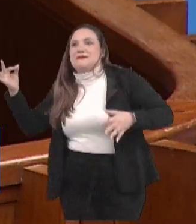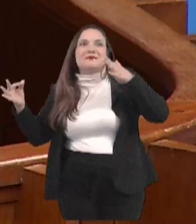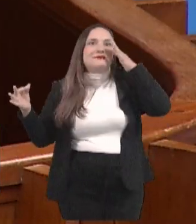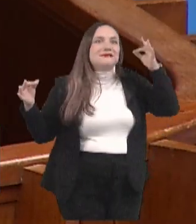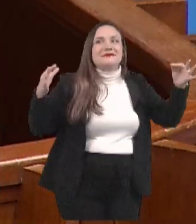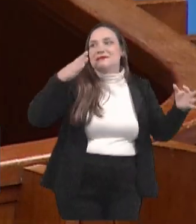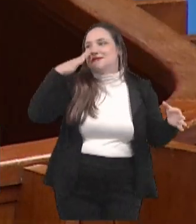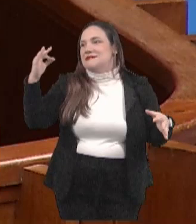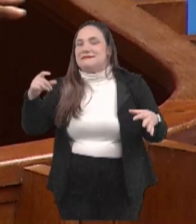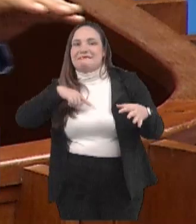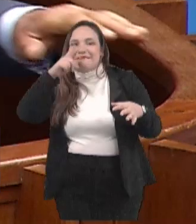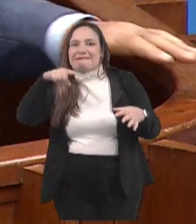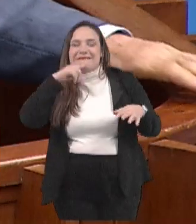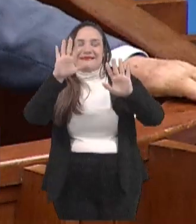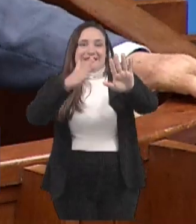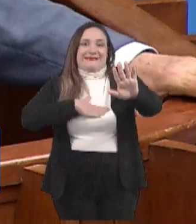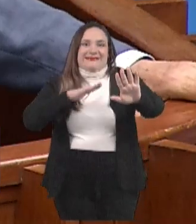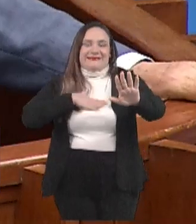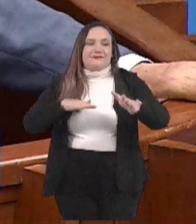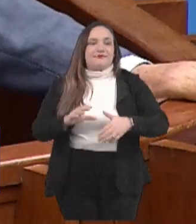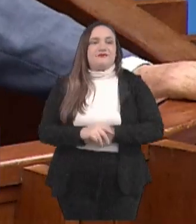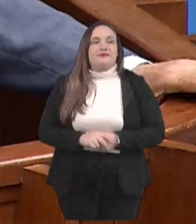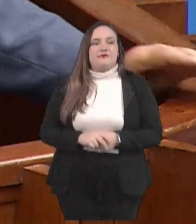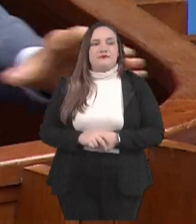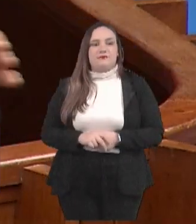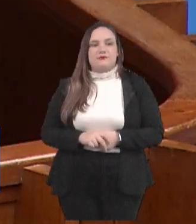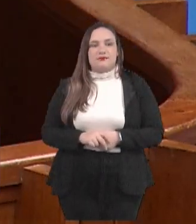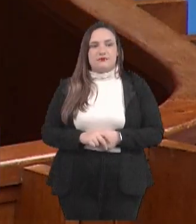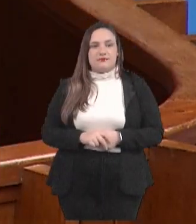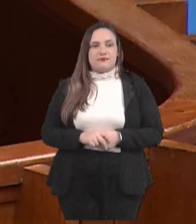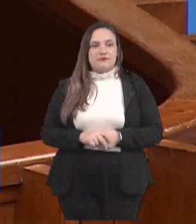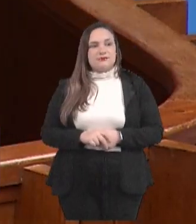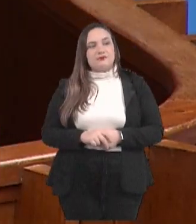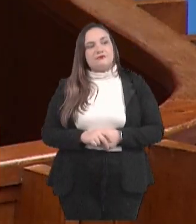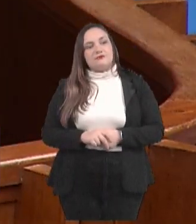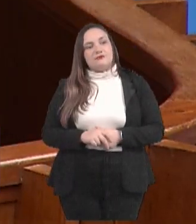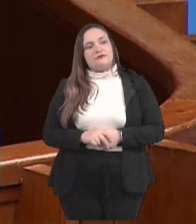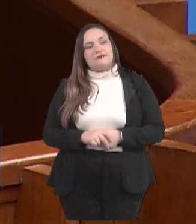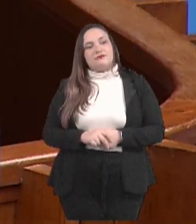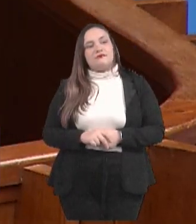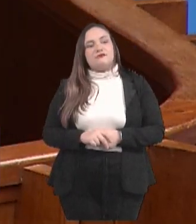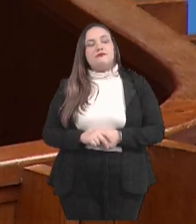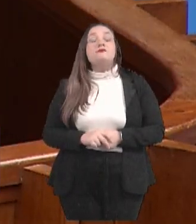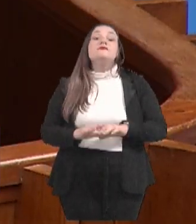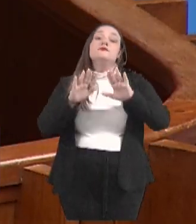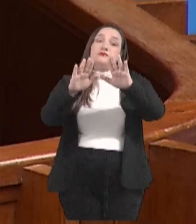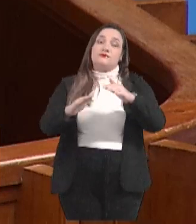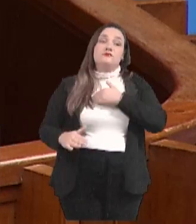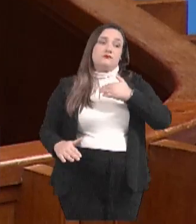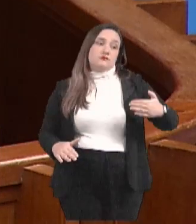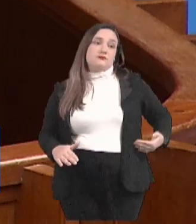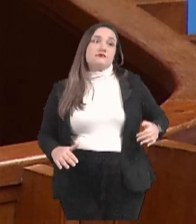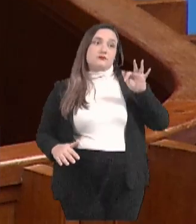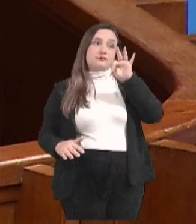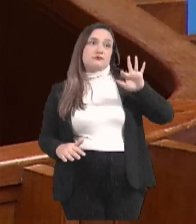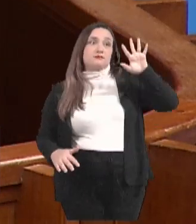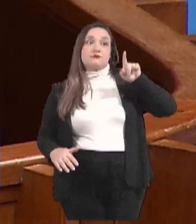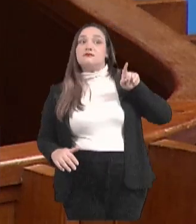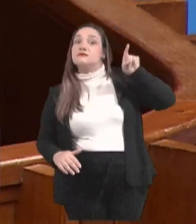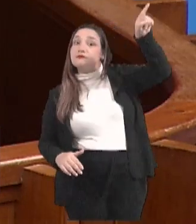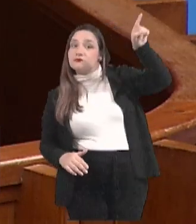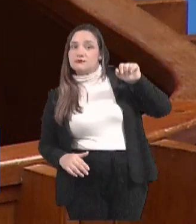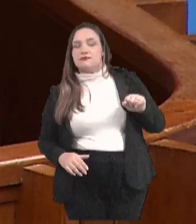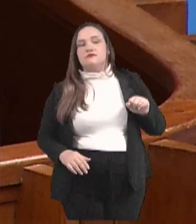concluir o raciocínio. Então, quando foi autorizado pelo governo federal